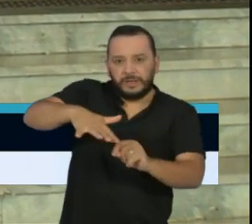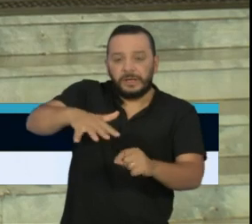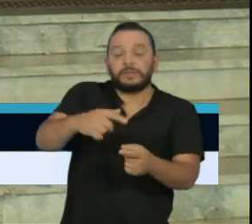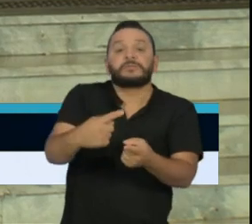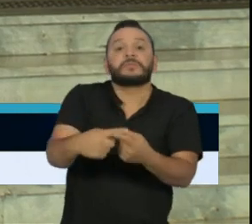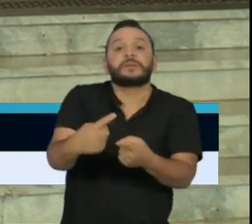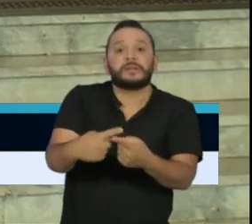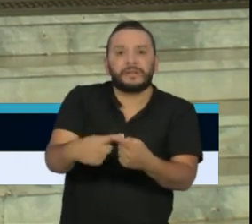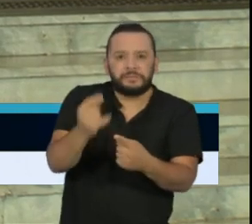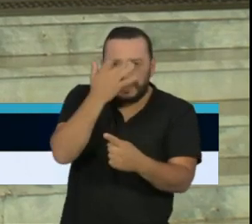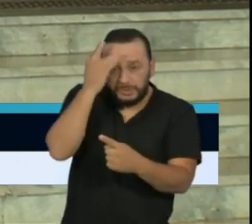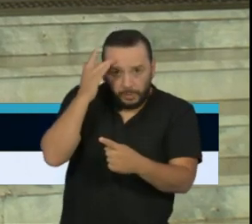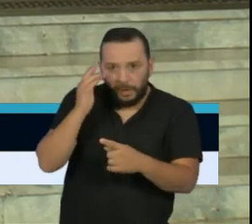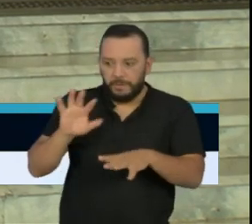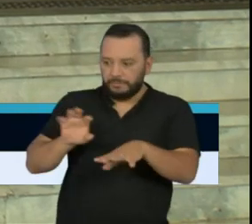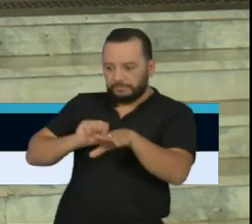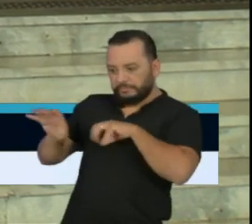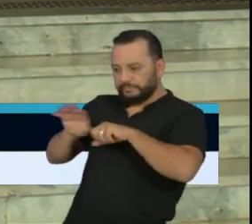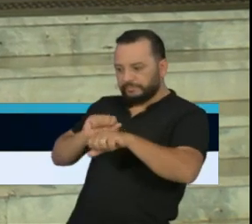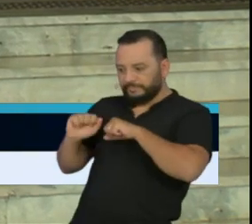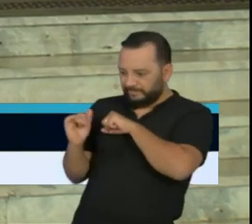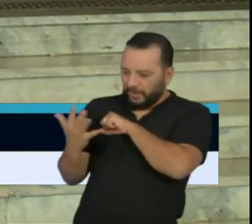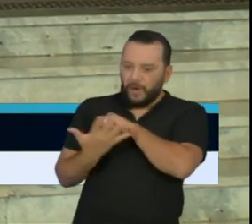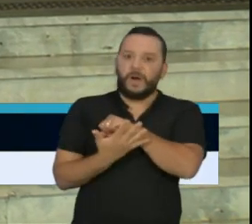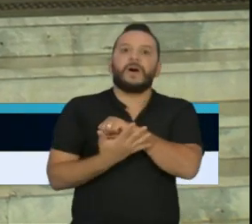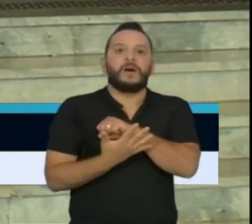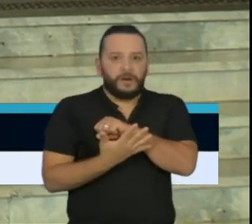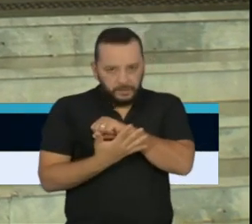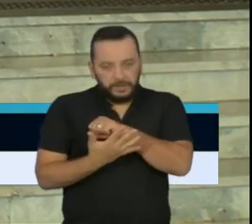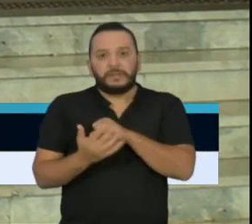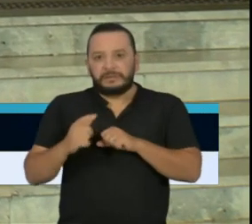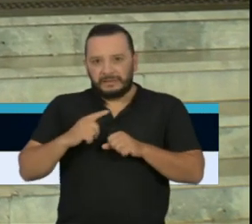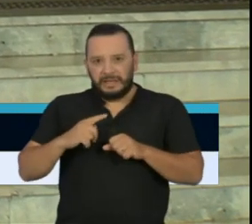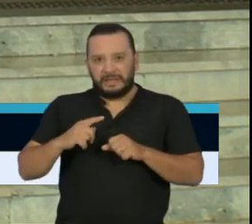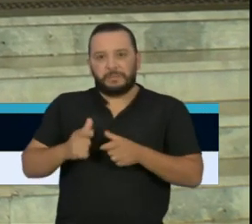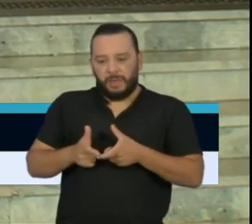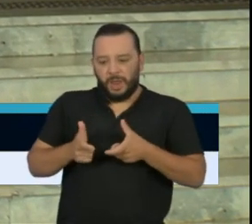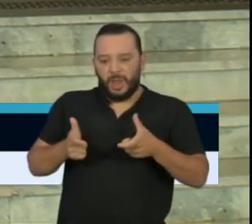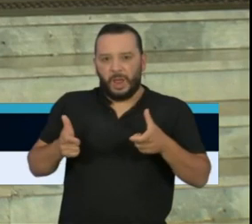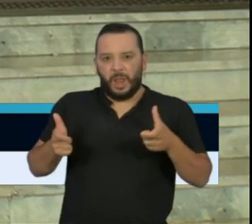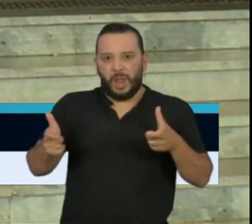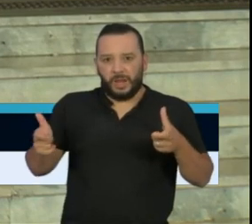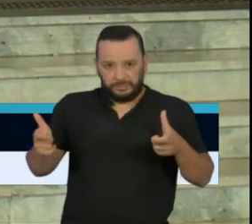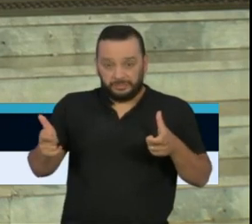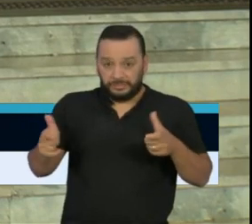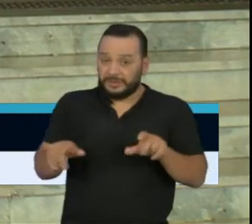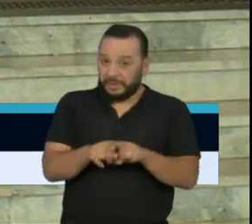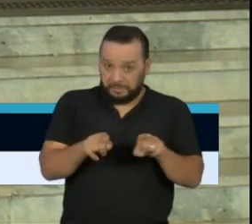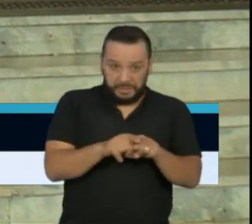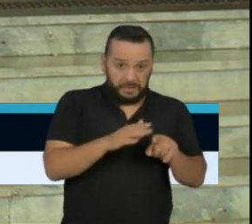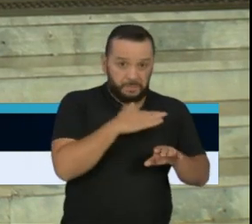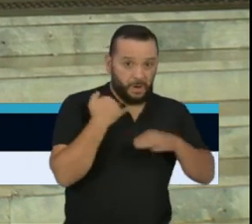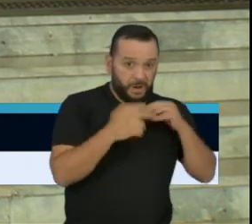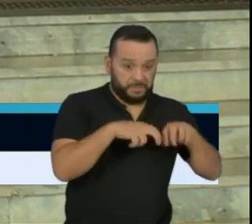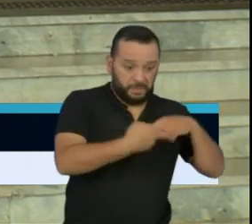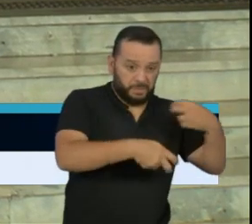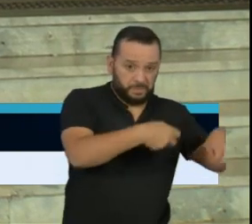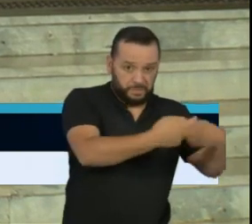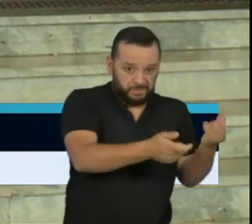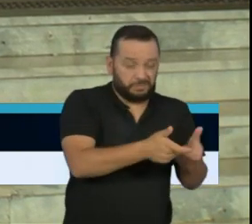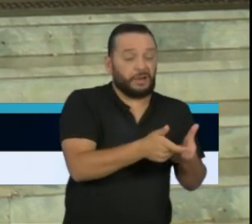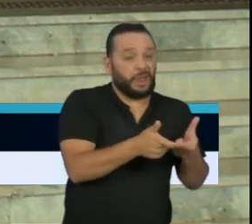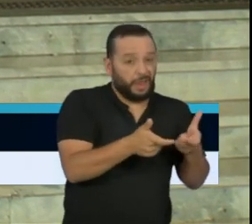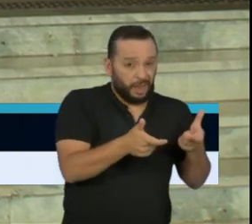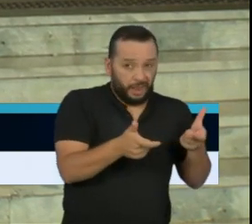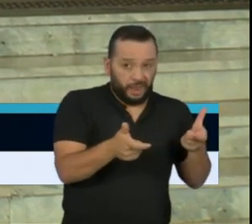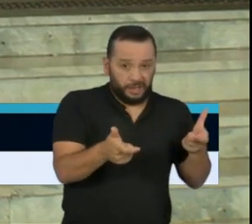do número de infectados e o aumento do número de óbitos em municípios. Então, nós estamos acompanhando. Como é que o centro